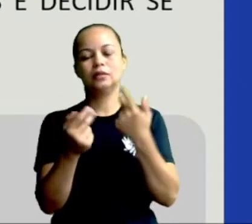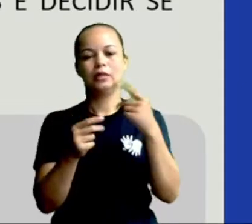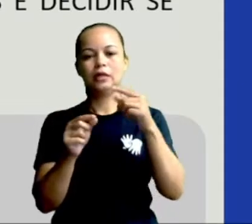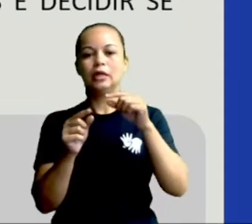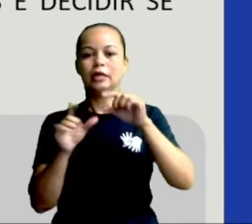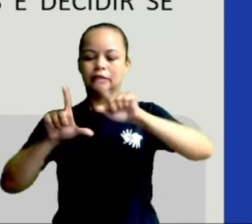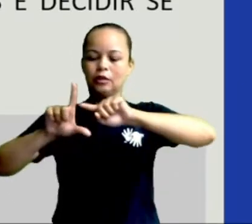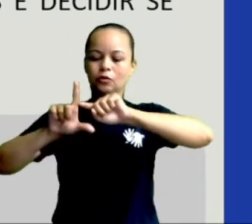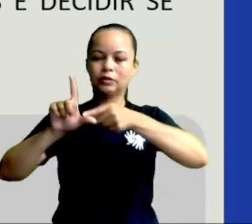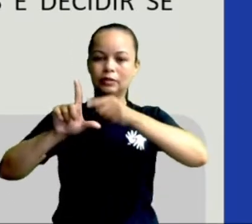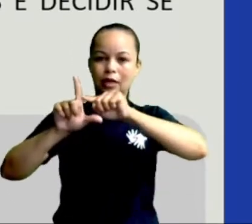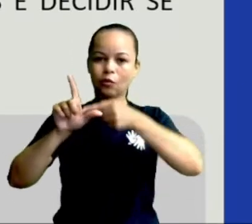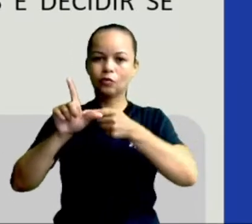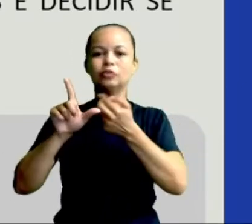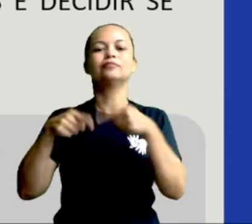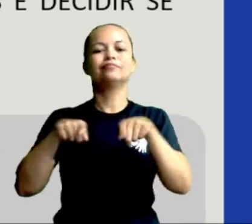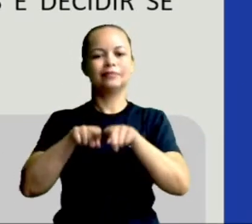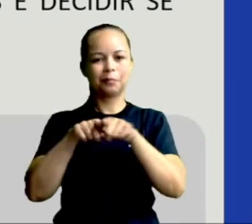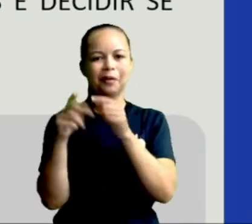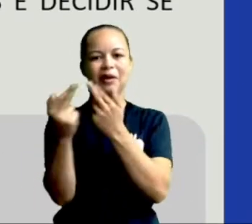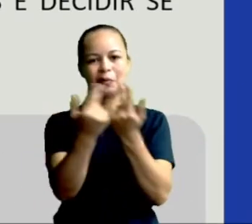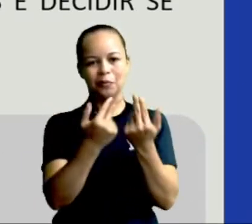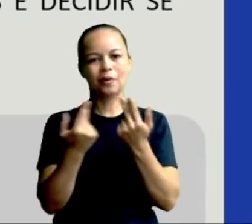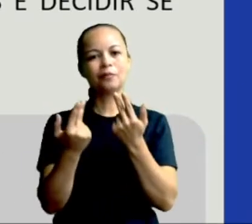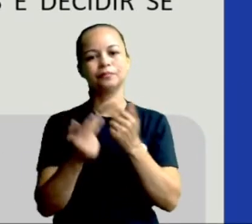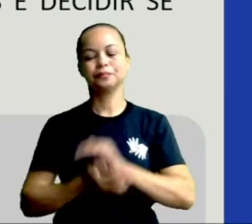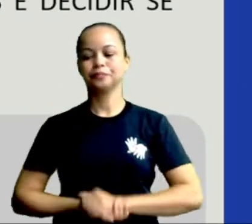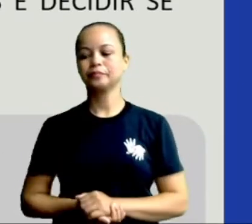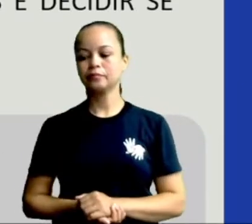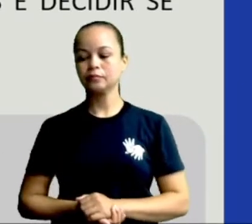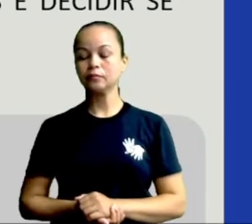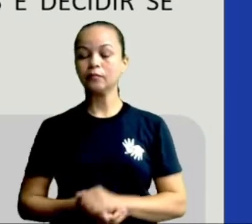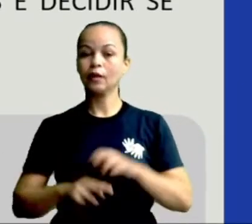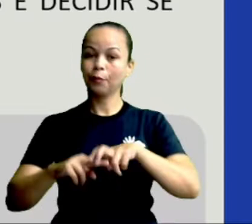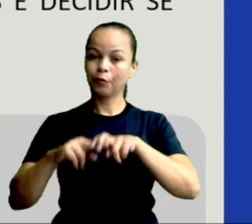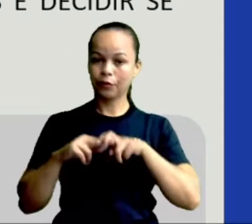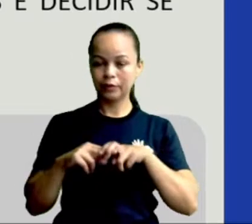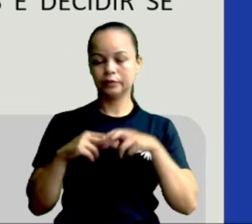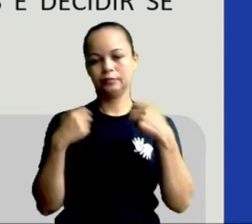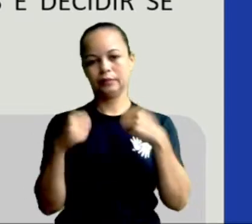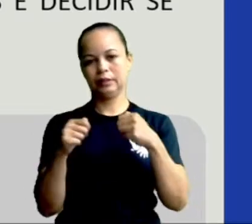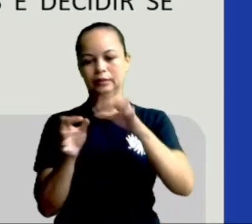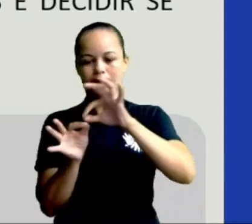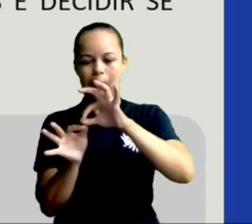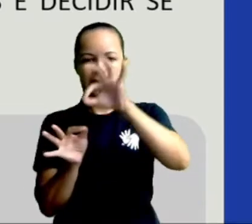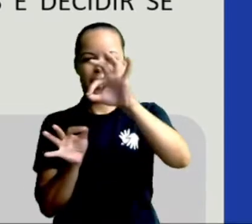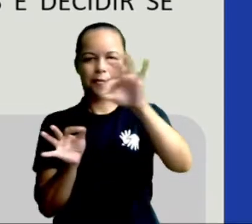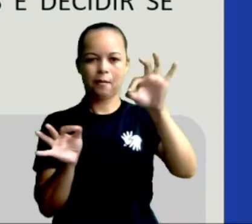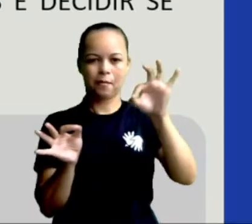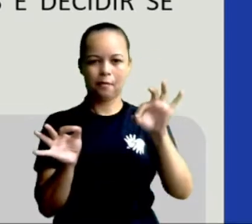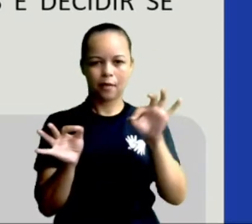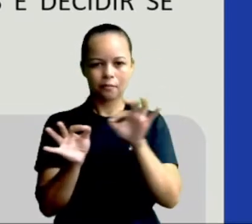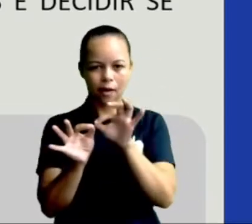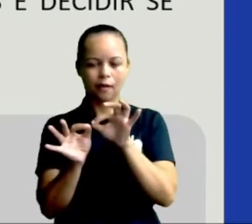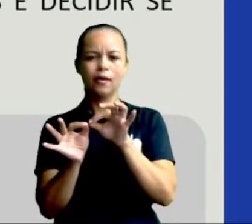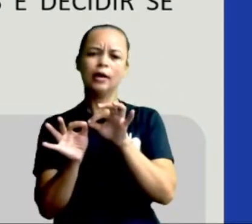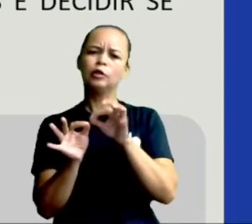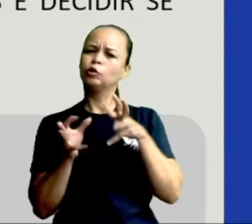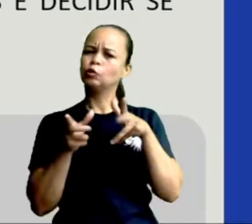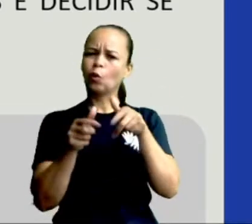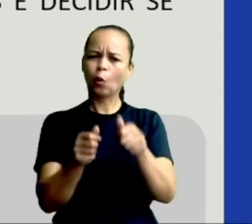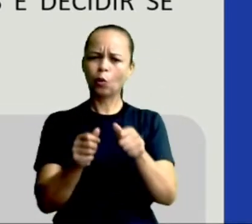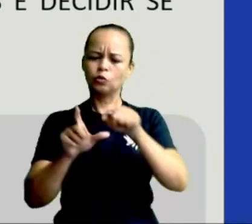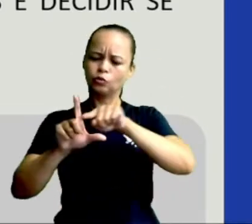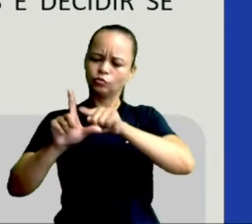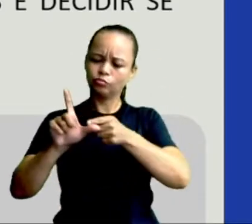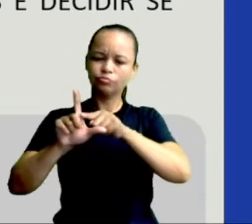ângulos correspondentes também. Então, por esse motivo, é preciso medir todos os lados e todos